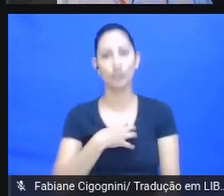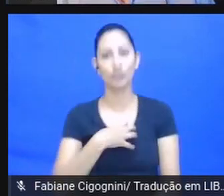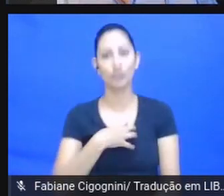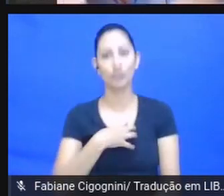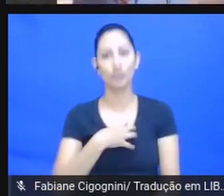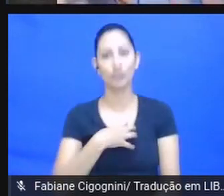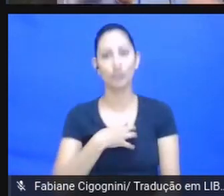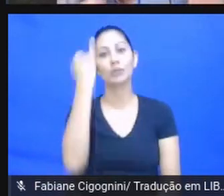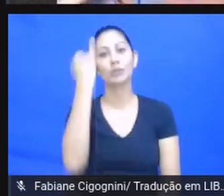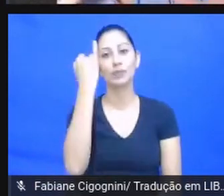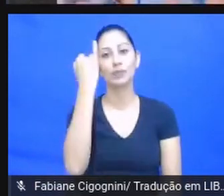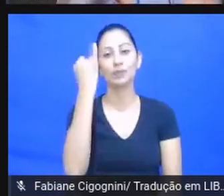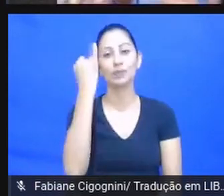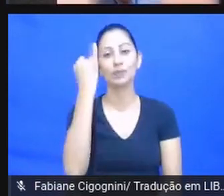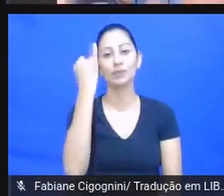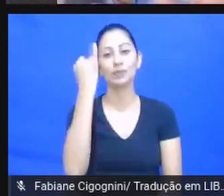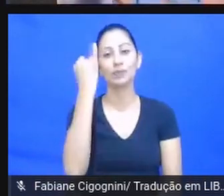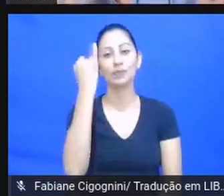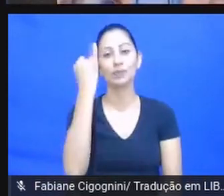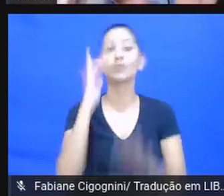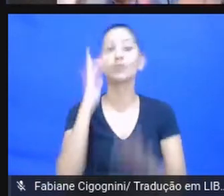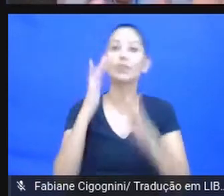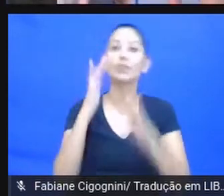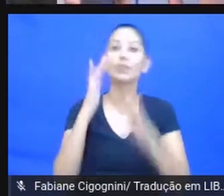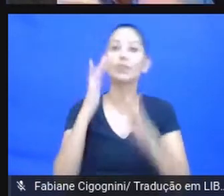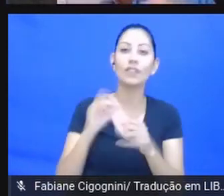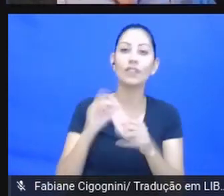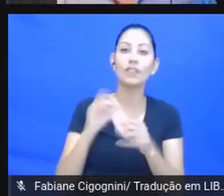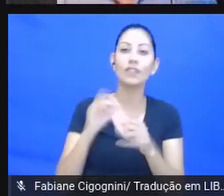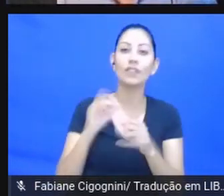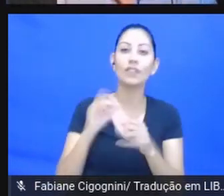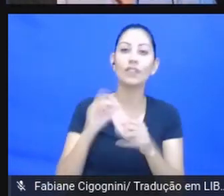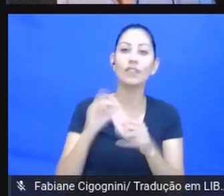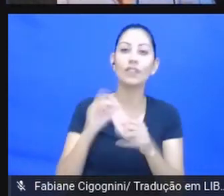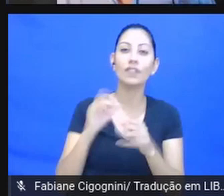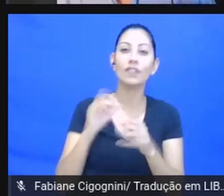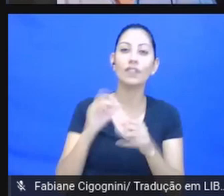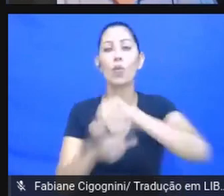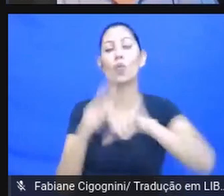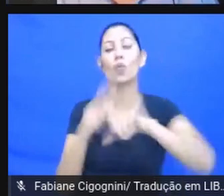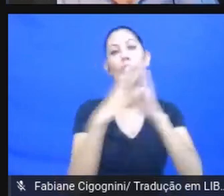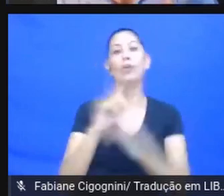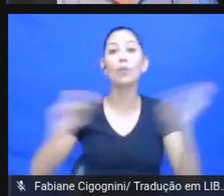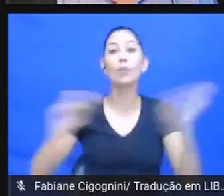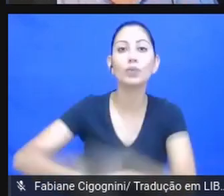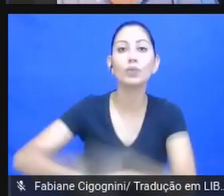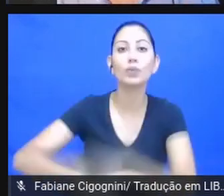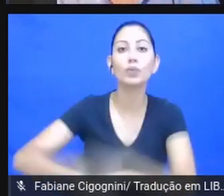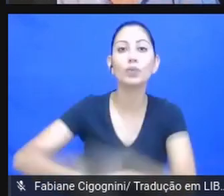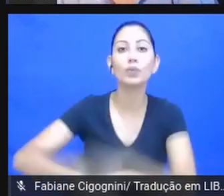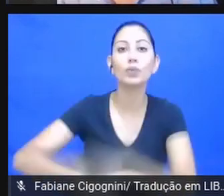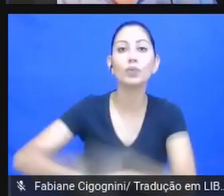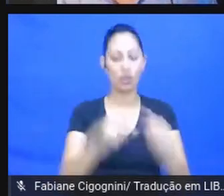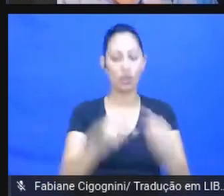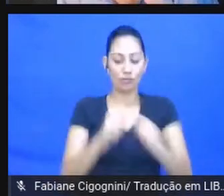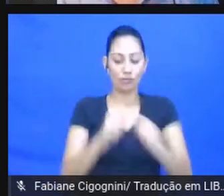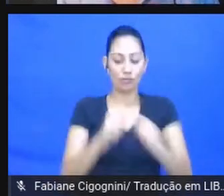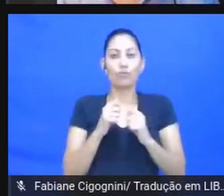Então, não estou falando já de mudar o modelo, mas tudo que for possível de corte de